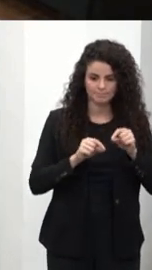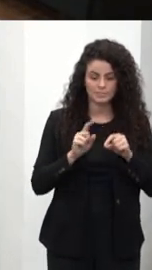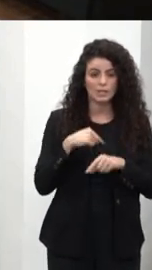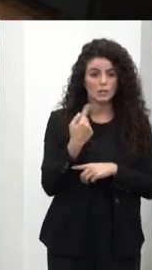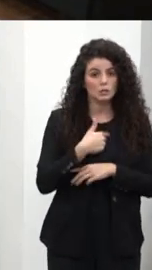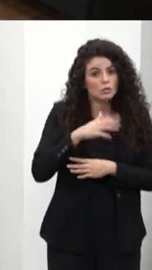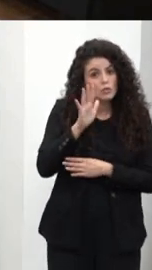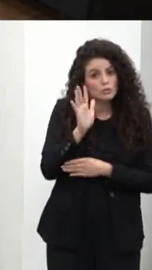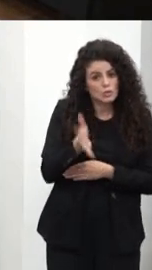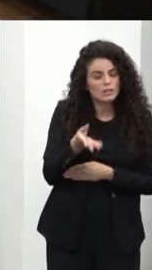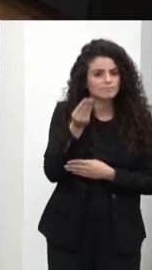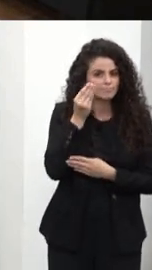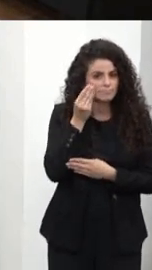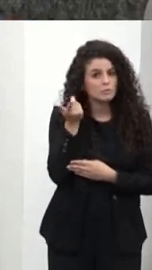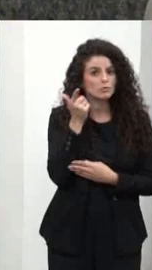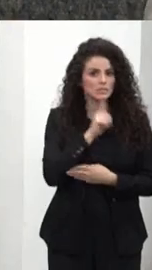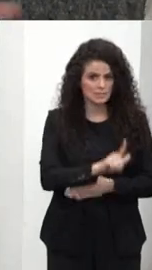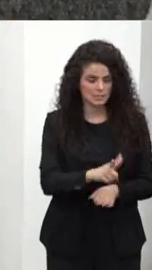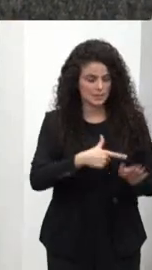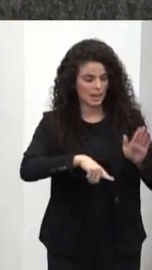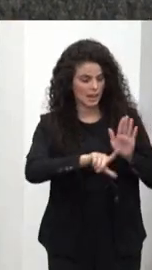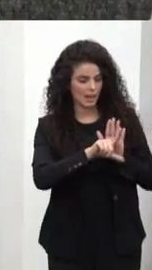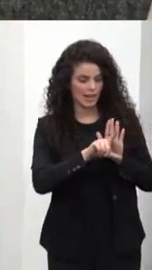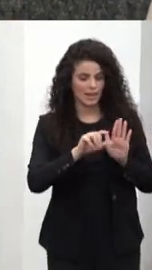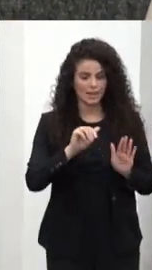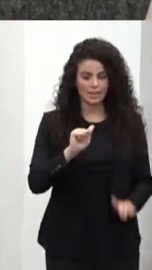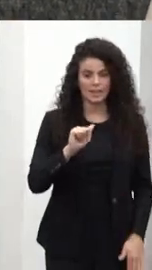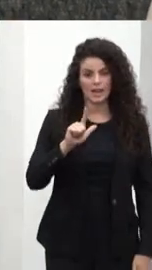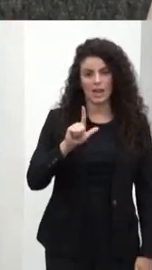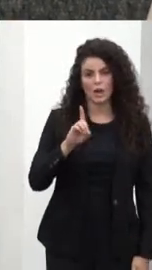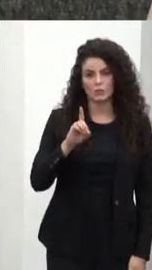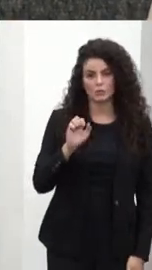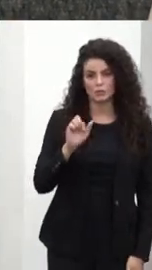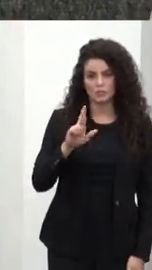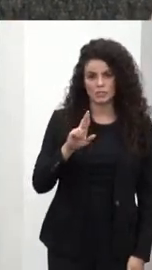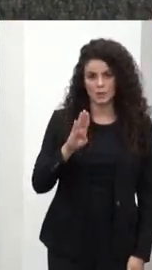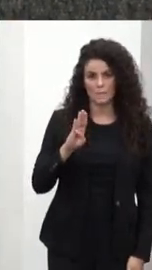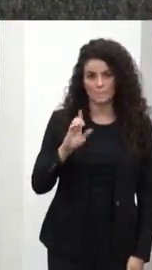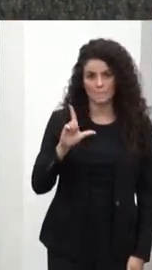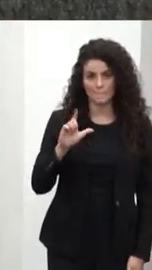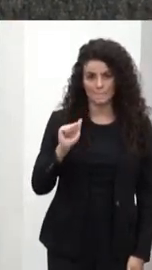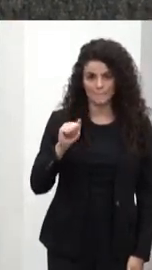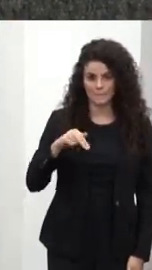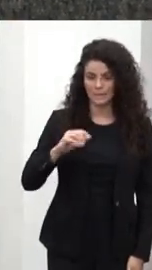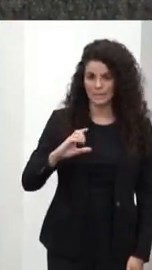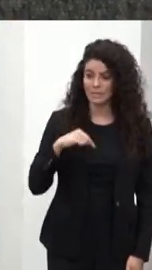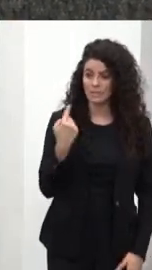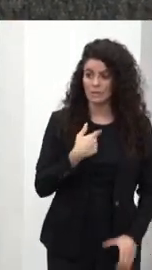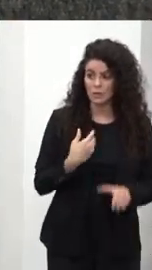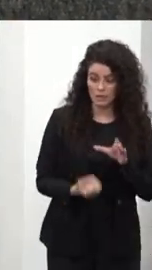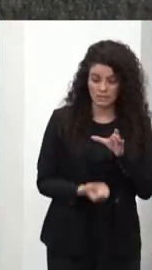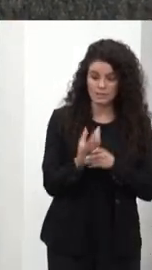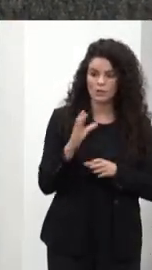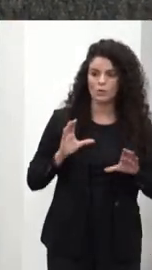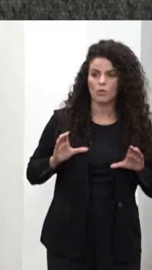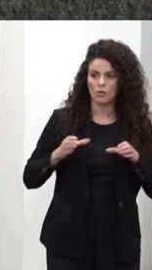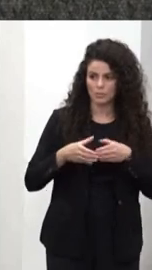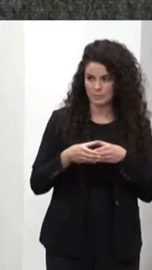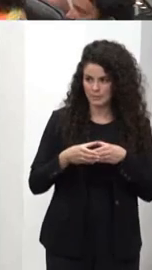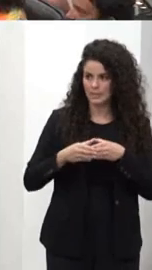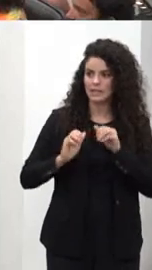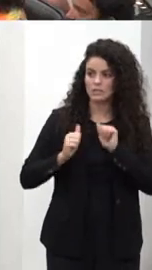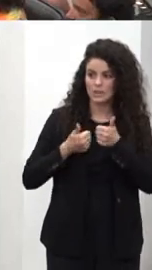Aldir Blank foi muito legal Quem tá aqui há mais tempo lembra Nós criamos um comitê à época de acompanhamento